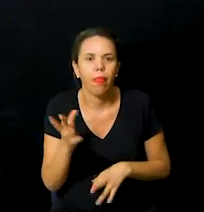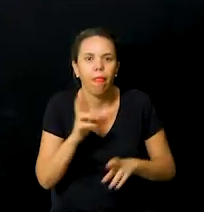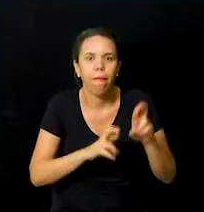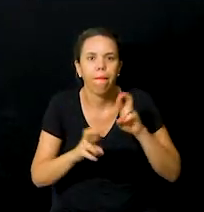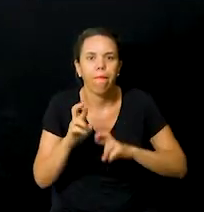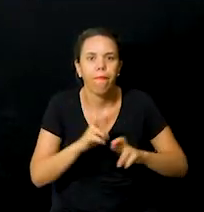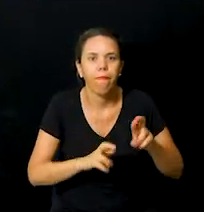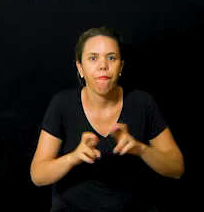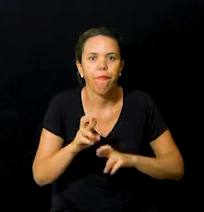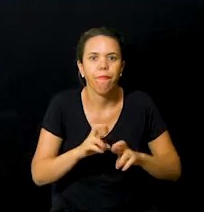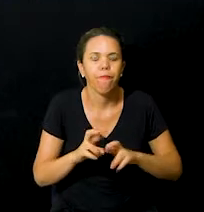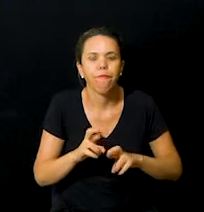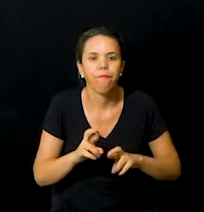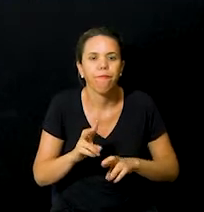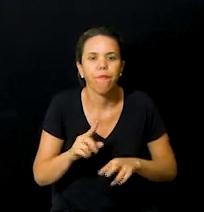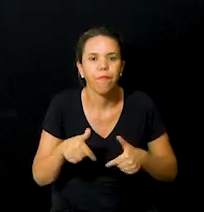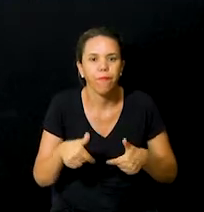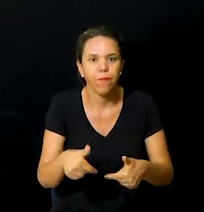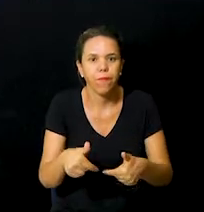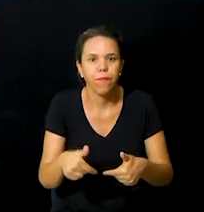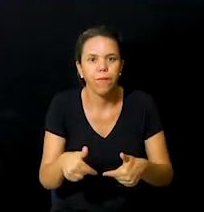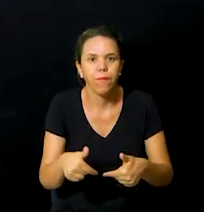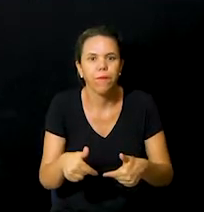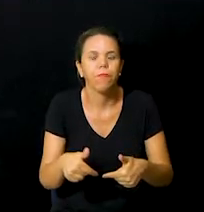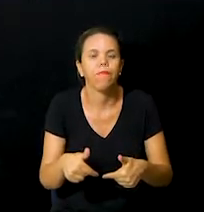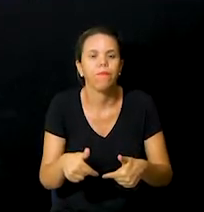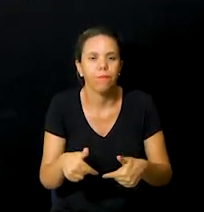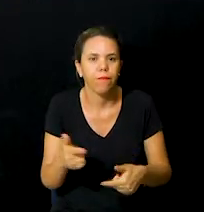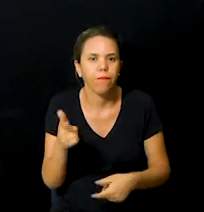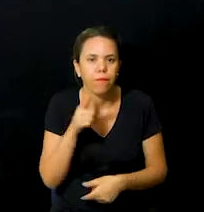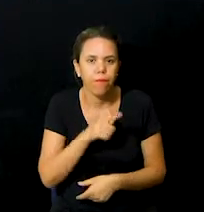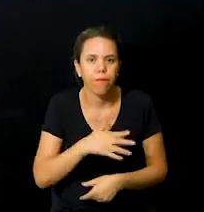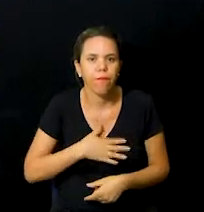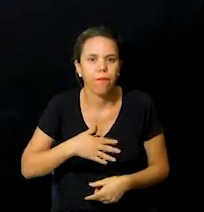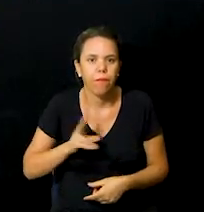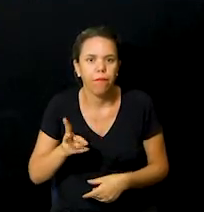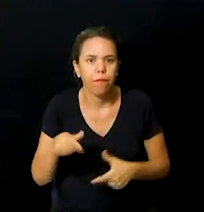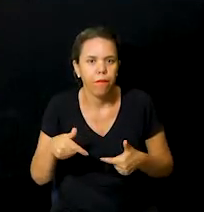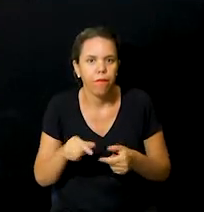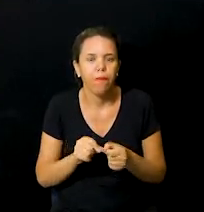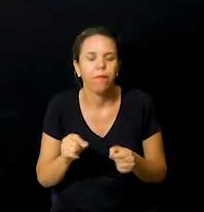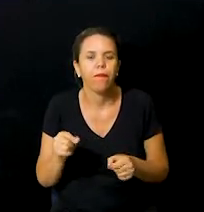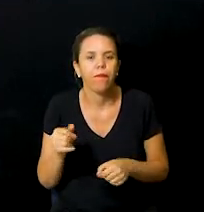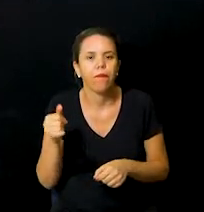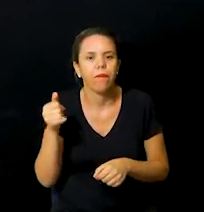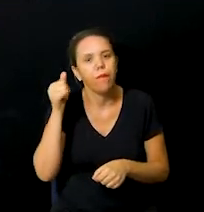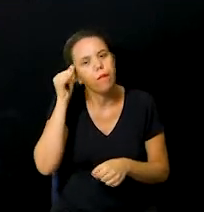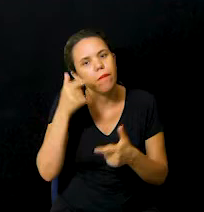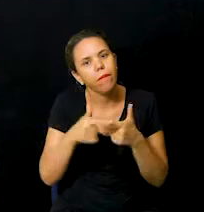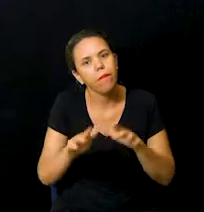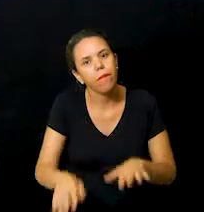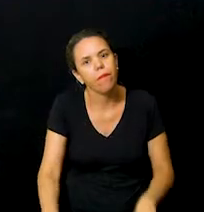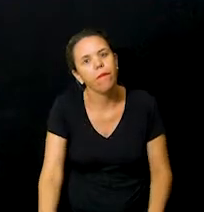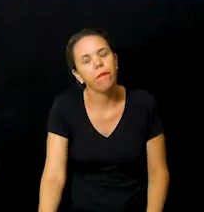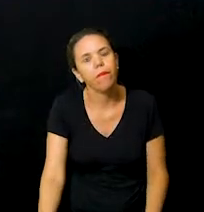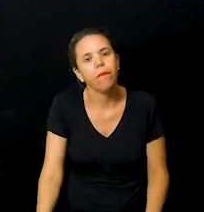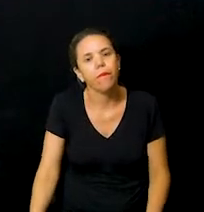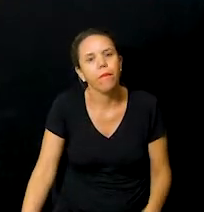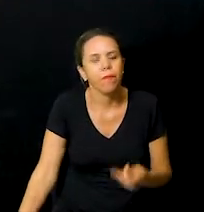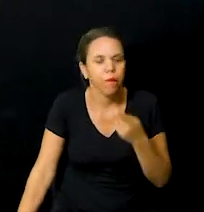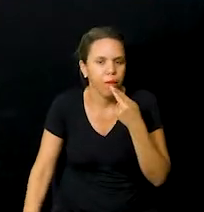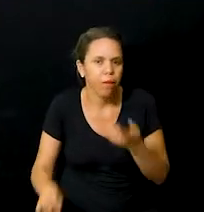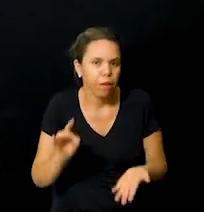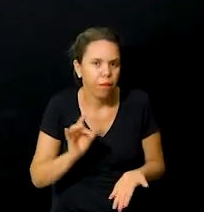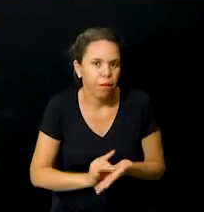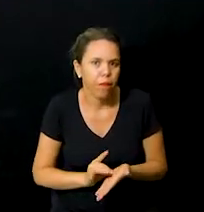resolver, verificar. Em vez de tomar ações corretivas, eu gosto sempre de tomar ações preventivas. Então, eu falo assim,